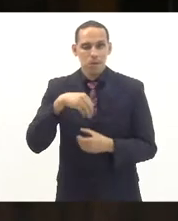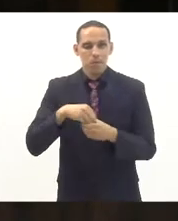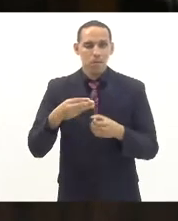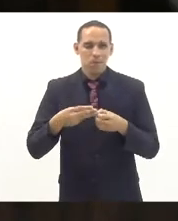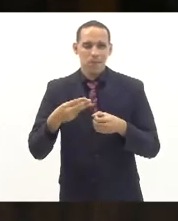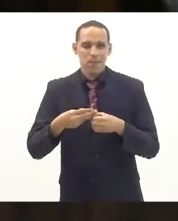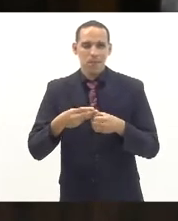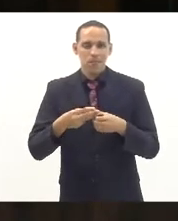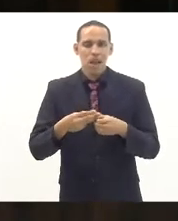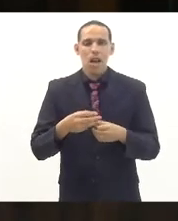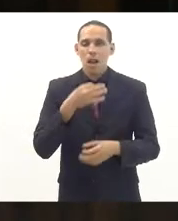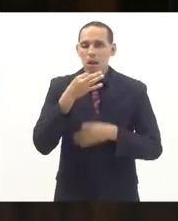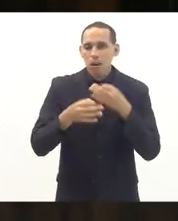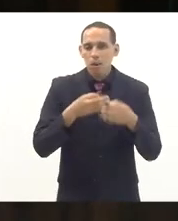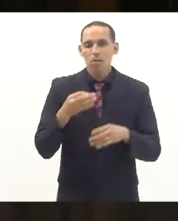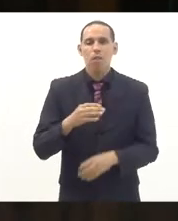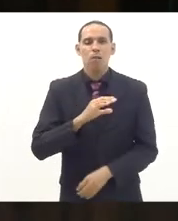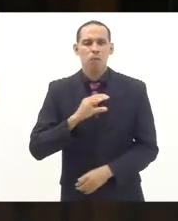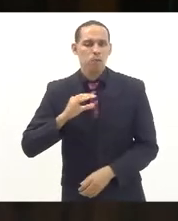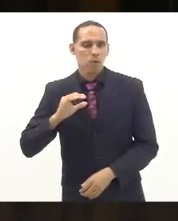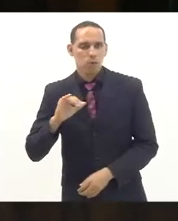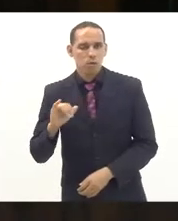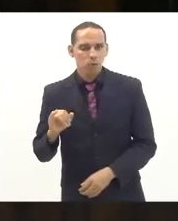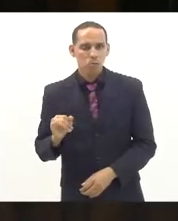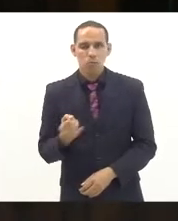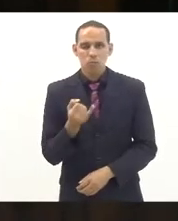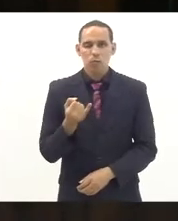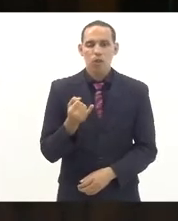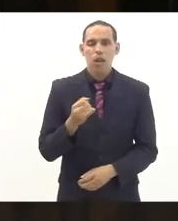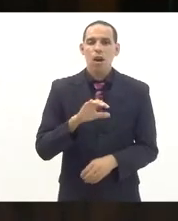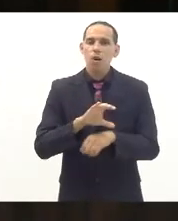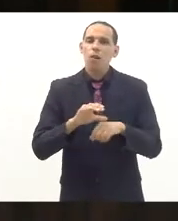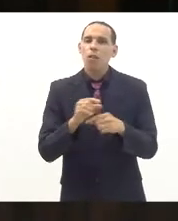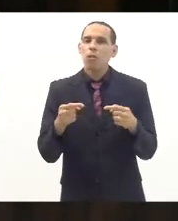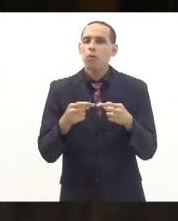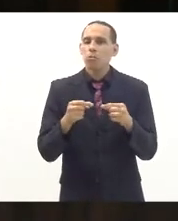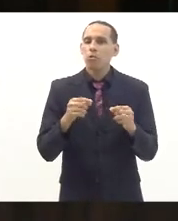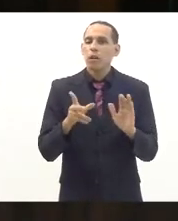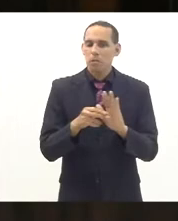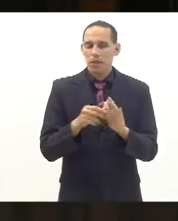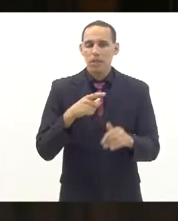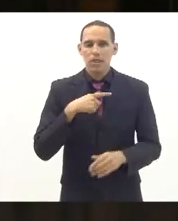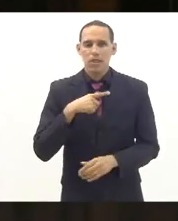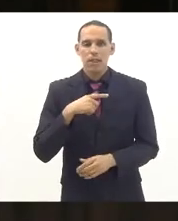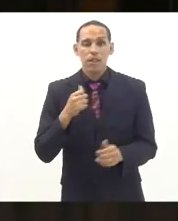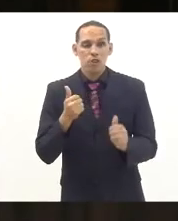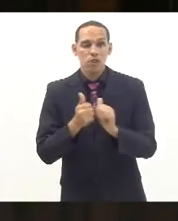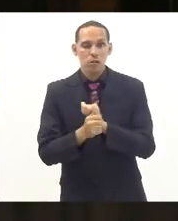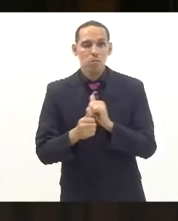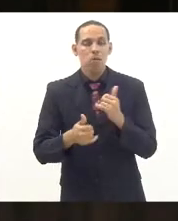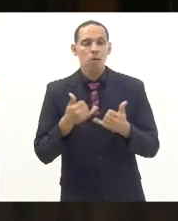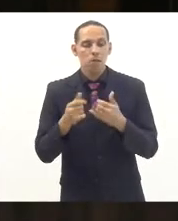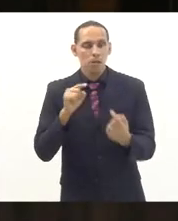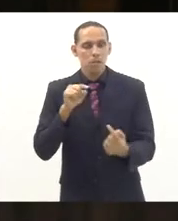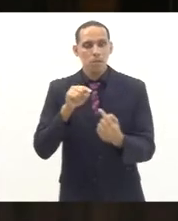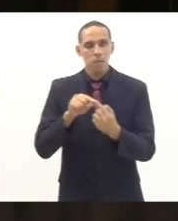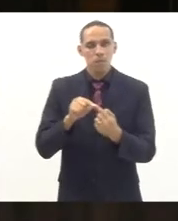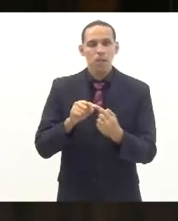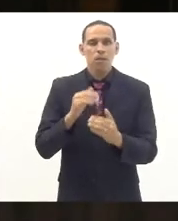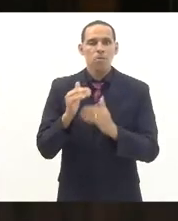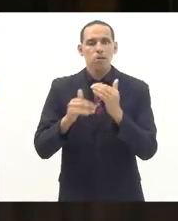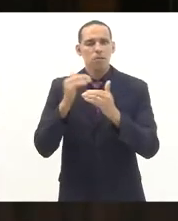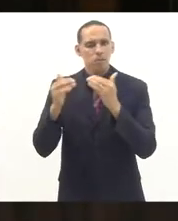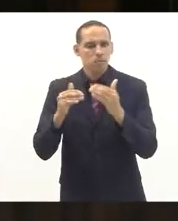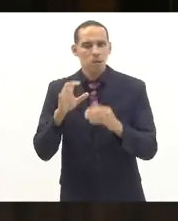pareceres da comissão de constantes pela condicionalidade com emendas esporte e lazer favorável das último se pais movimento Regional